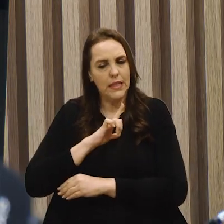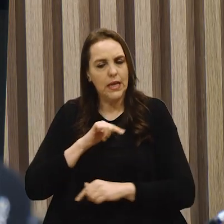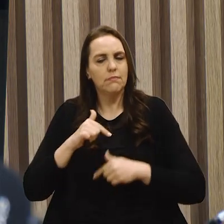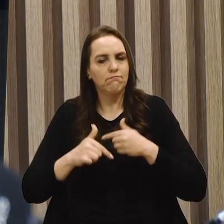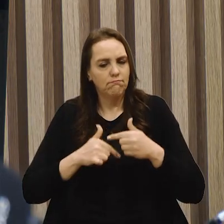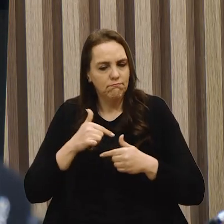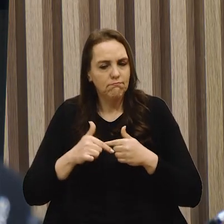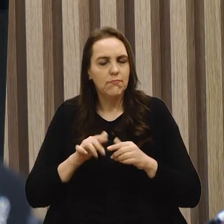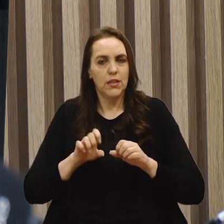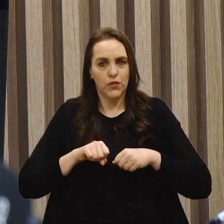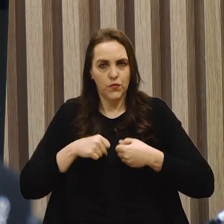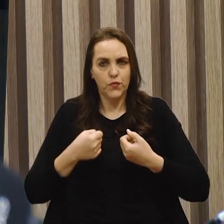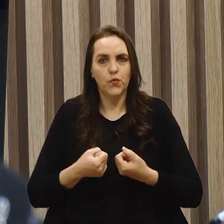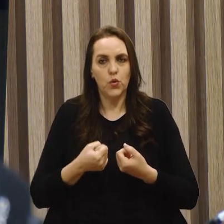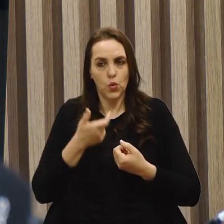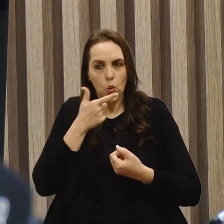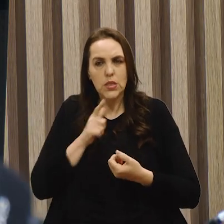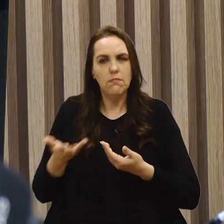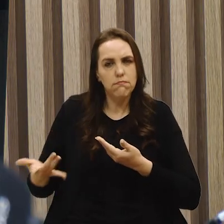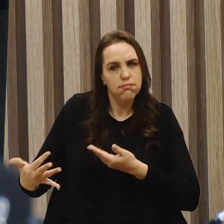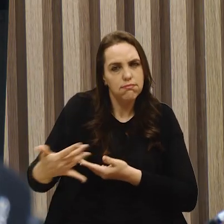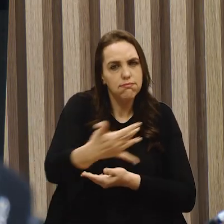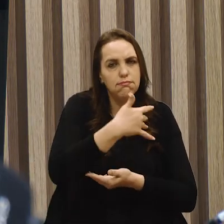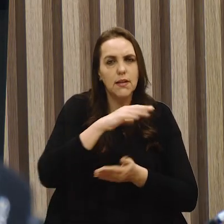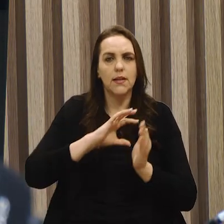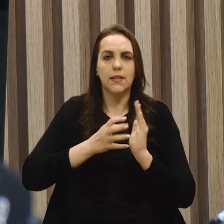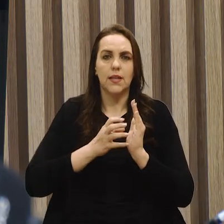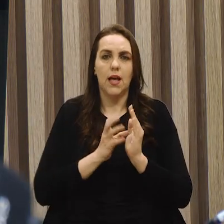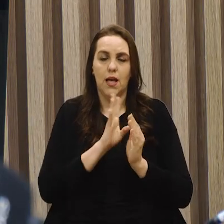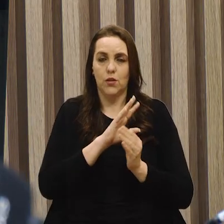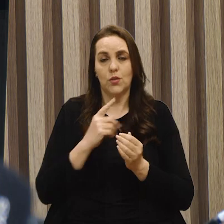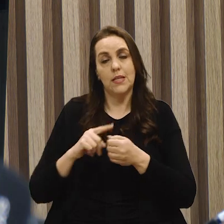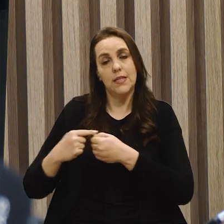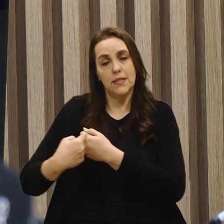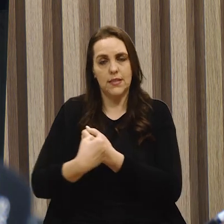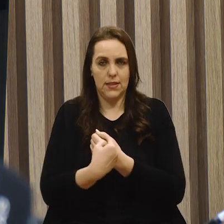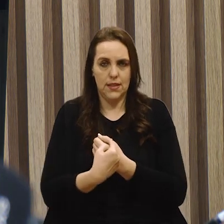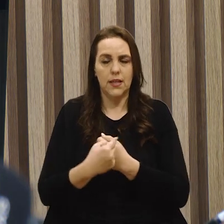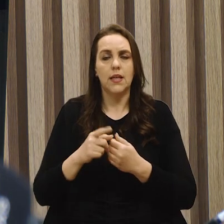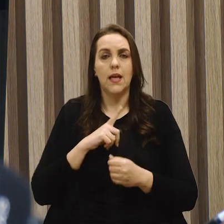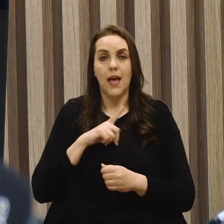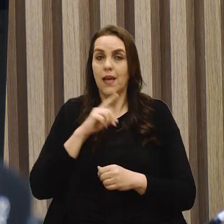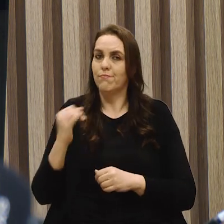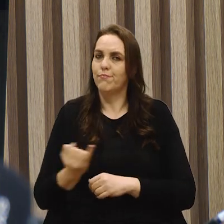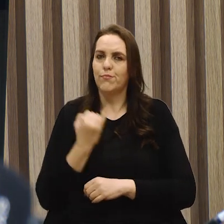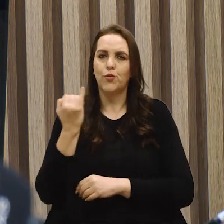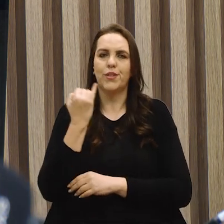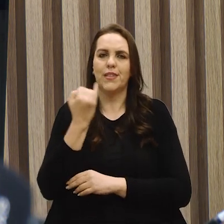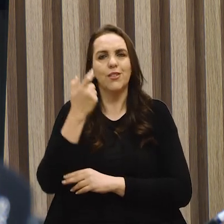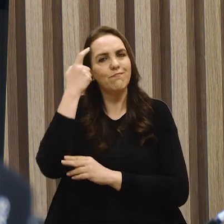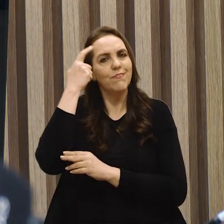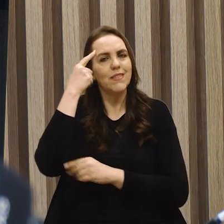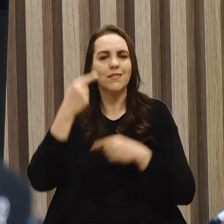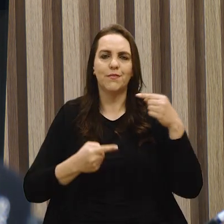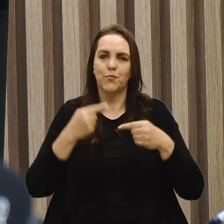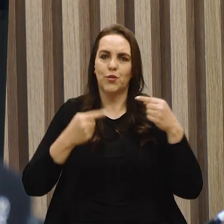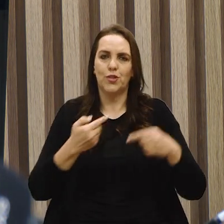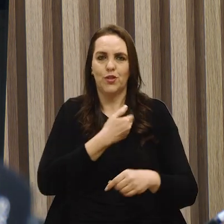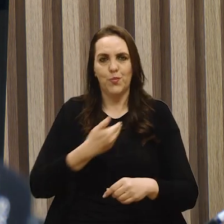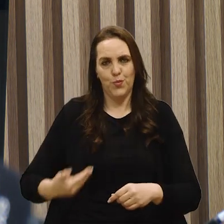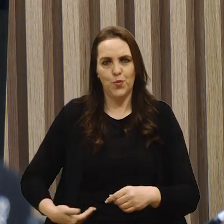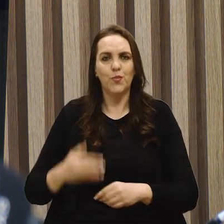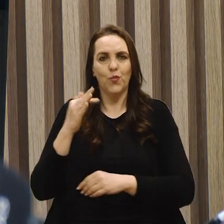para a implementação desse levantamento de dados dentro dos municípios, que vai ser imprescindível para a gente pensar em